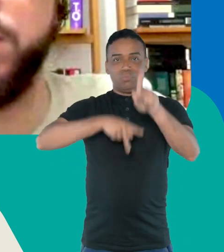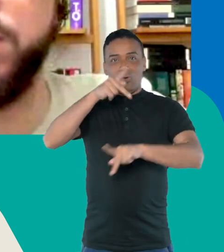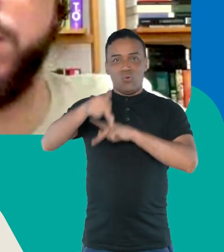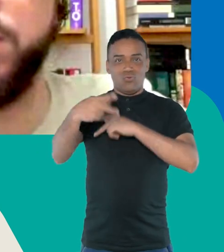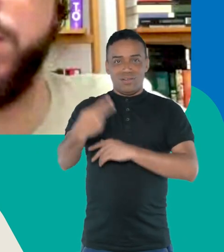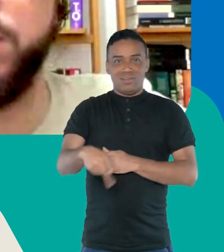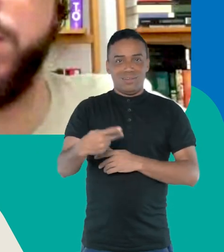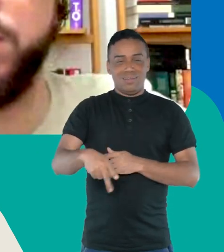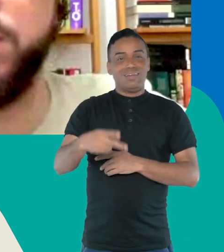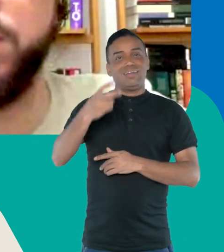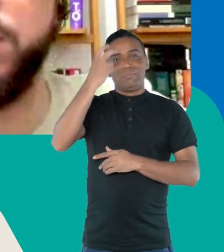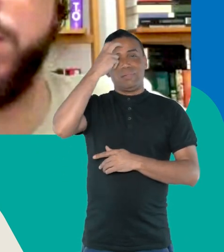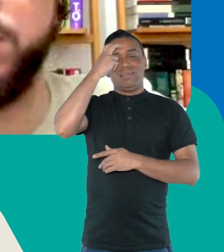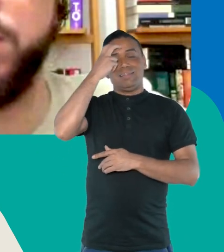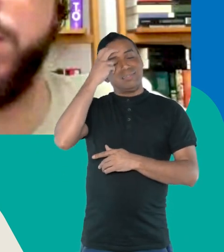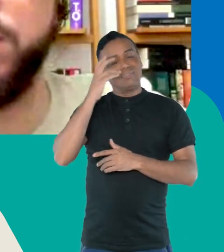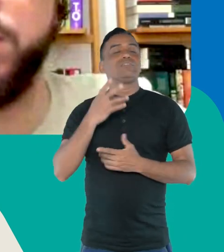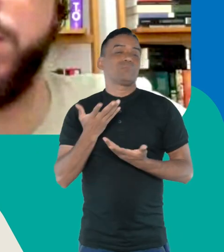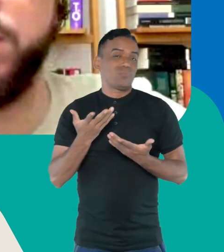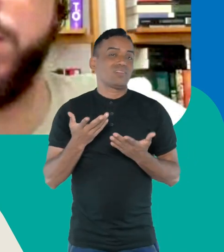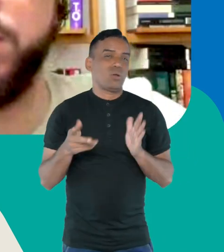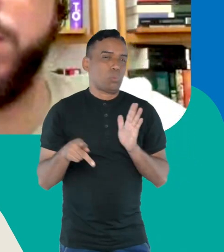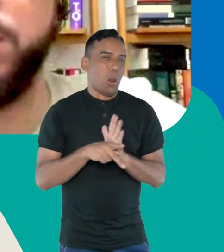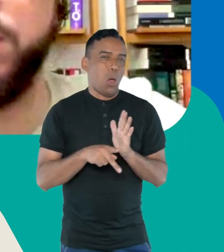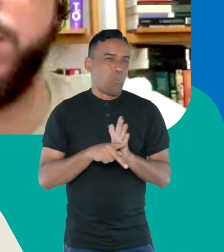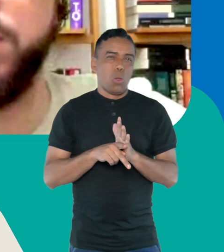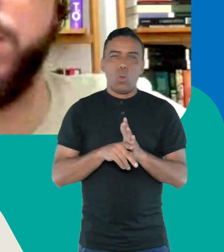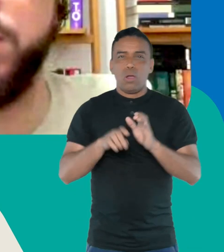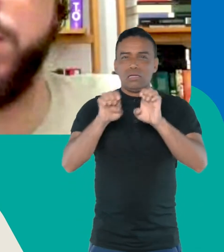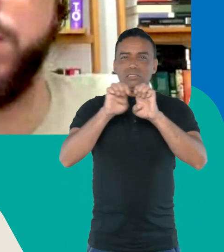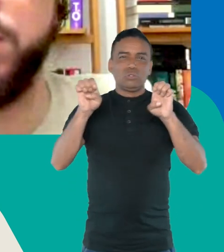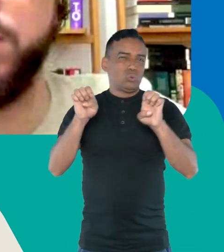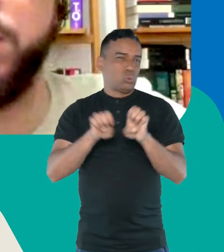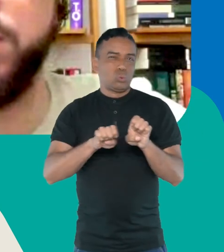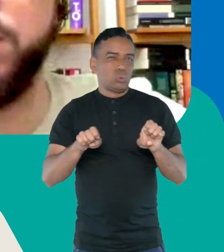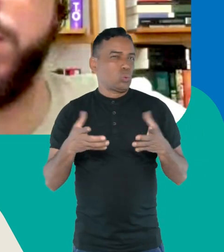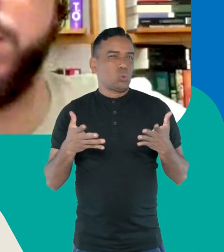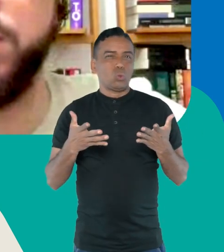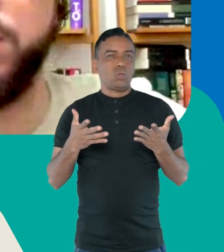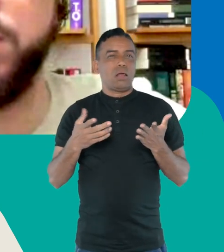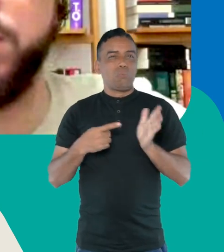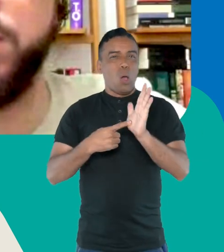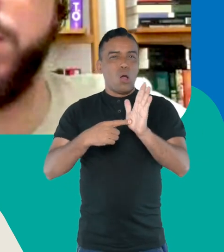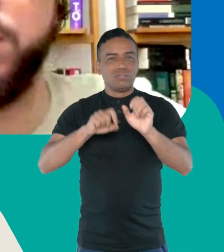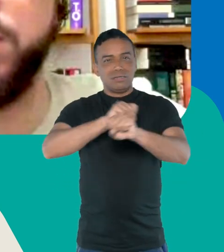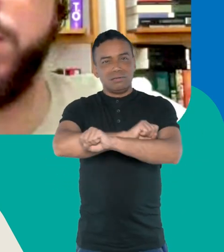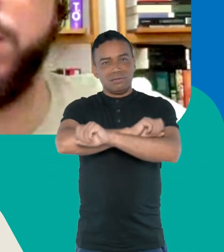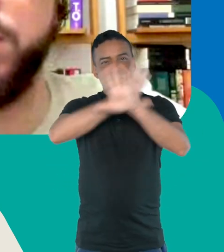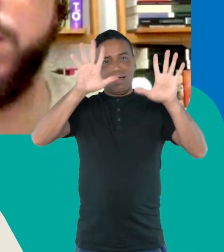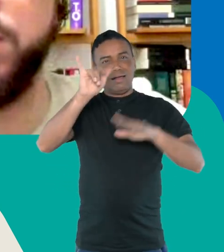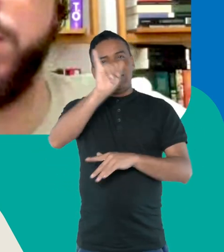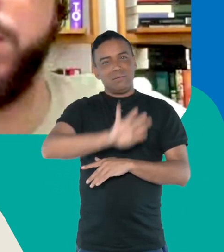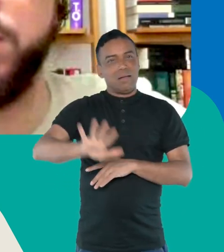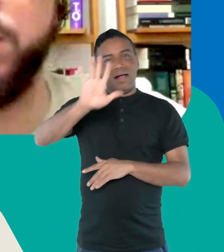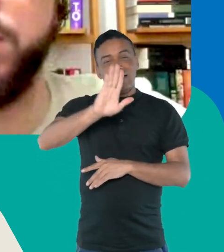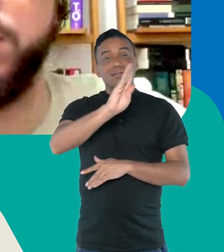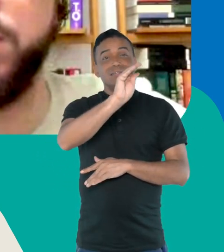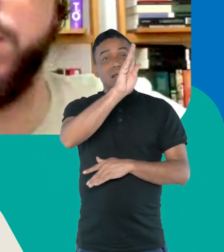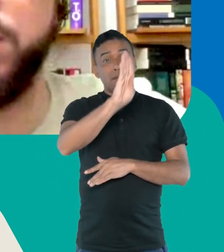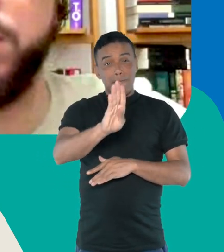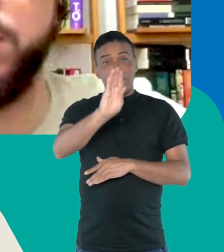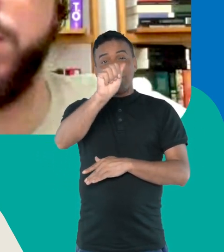flerto bastante e fica em alguns momentos bastante explícito com imagens do barroco